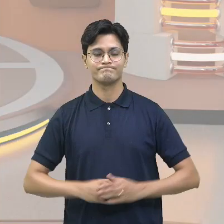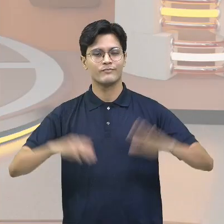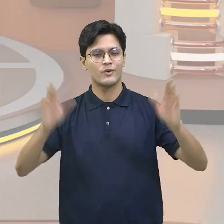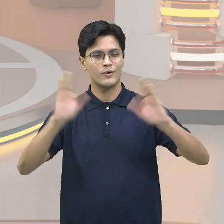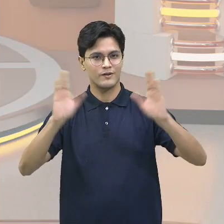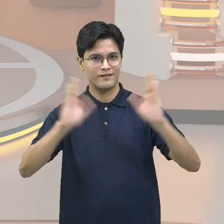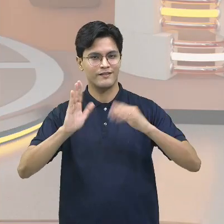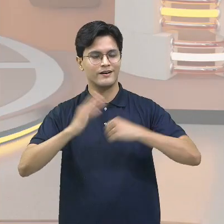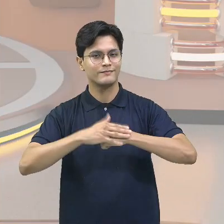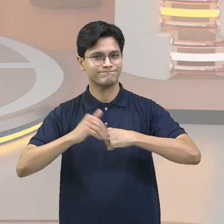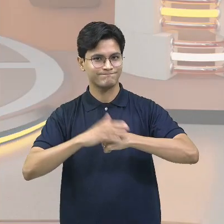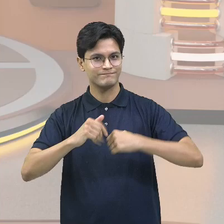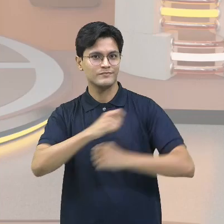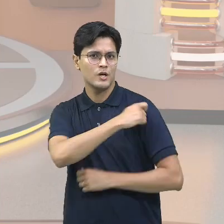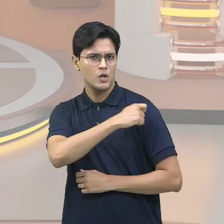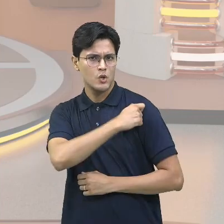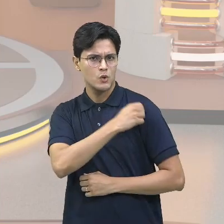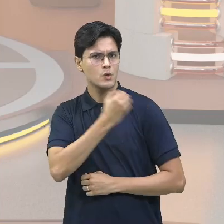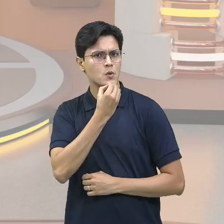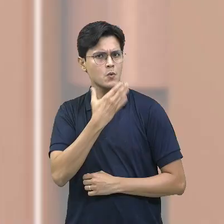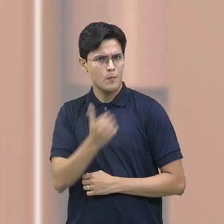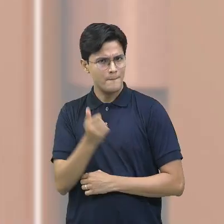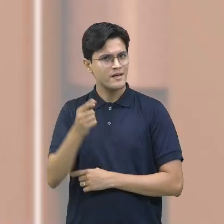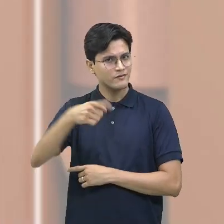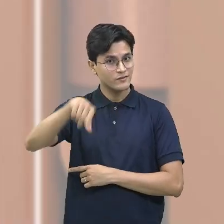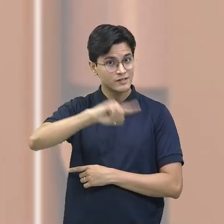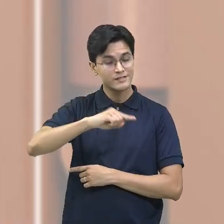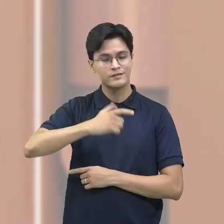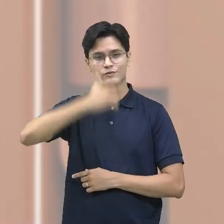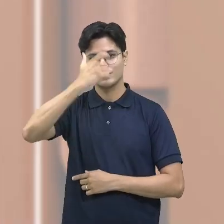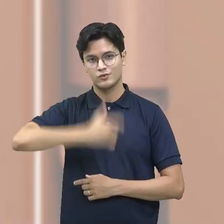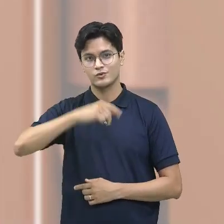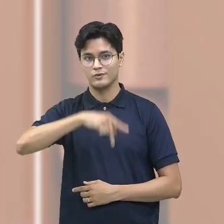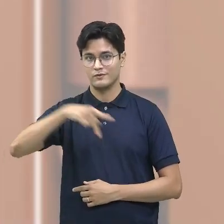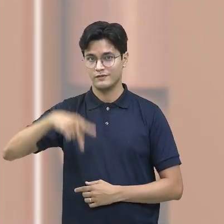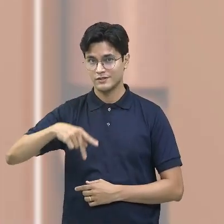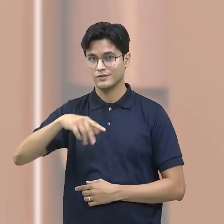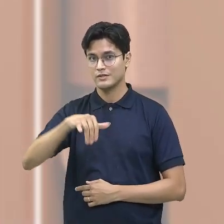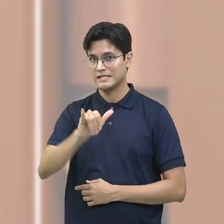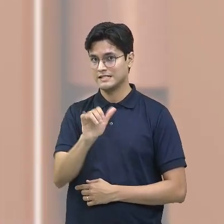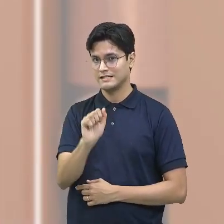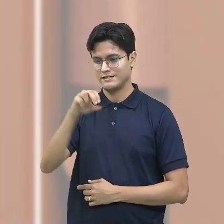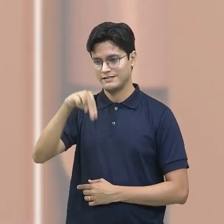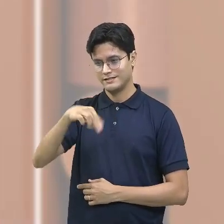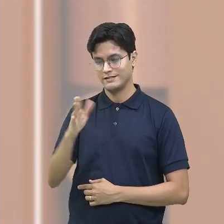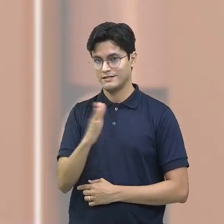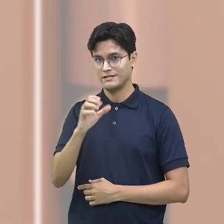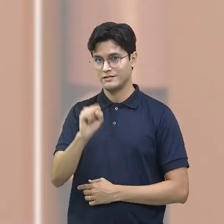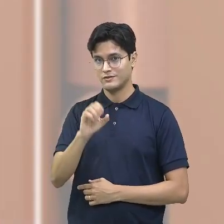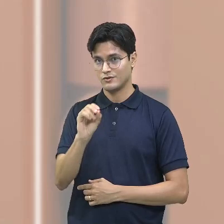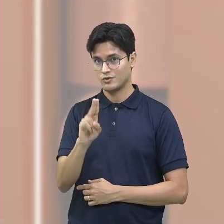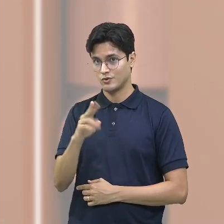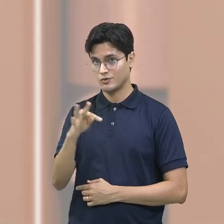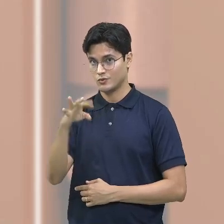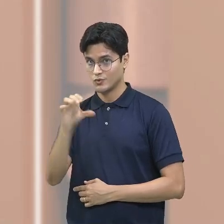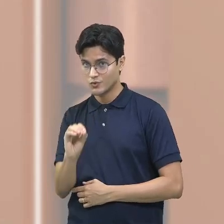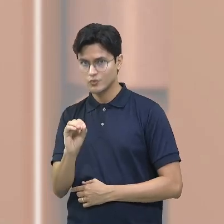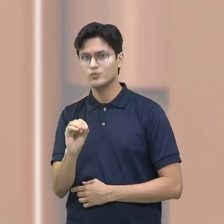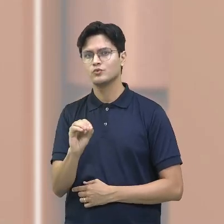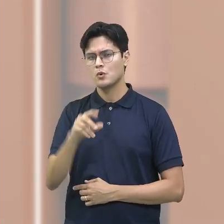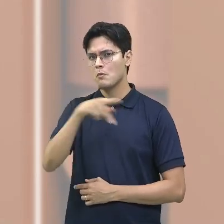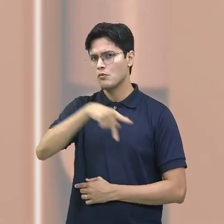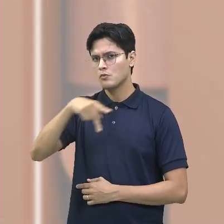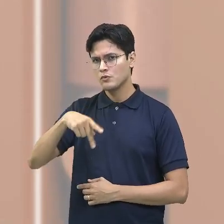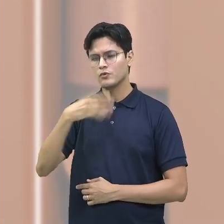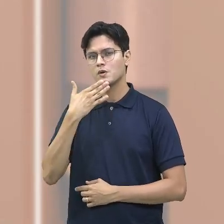Olá, queridos alunos, tudo bem com vocês? Eu sou o professor Ian Souto, daquele que é o melhor componente,